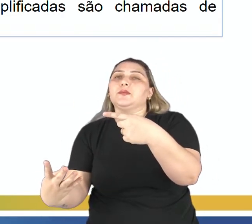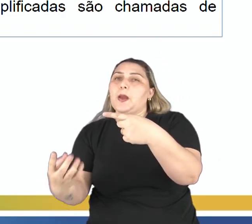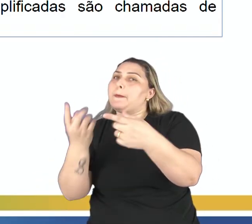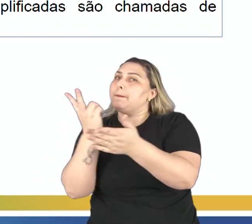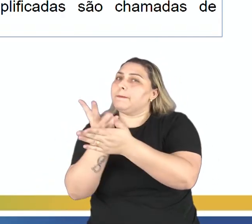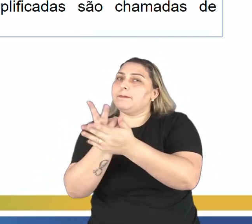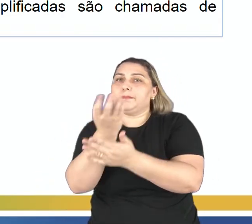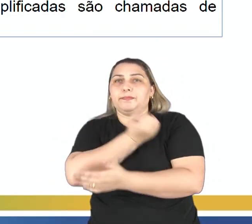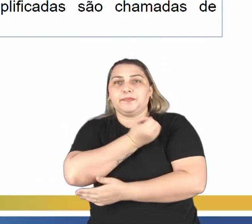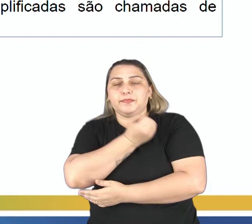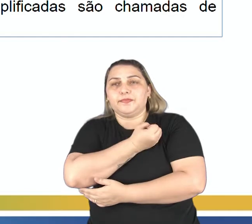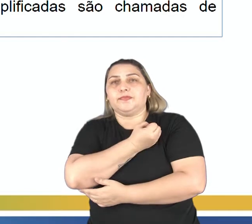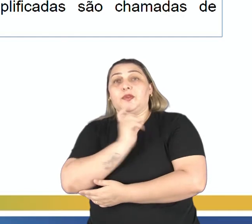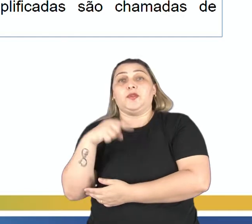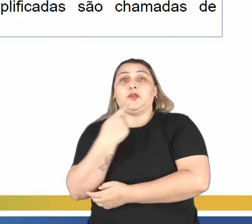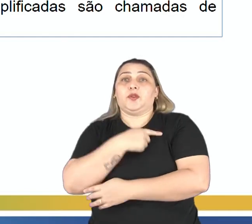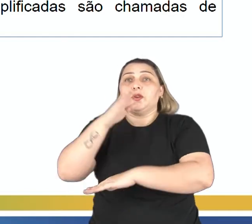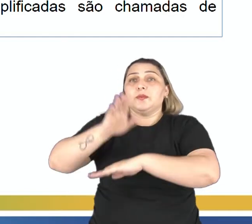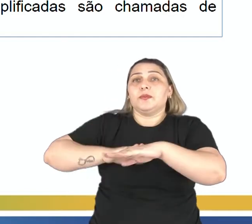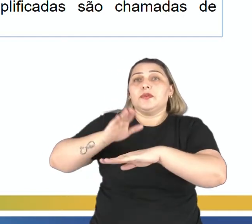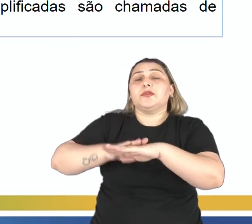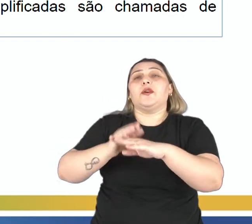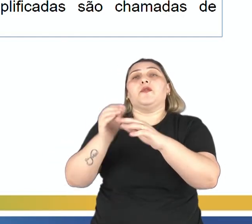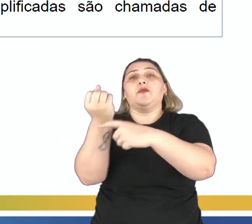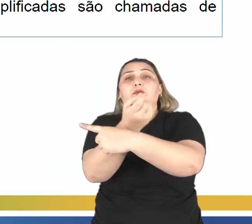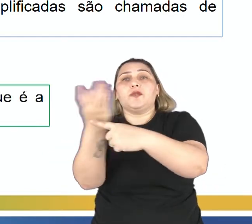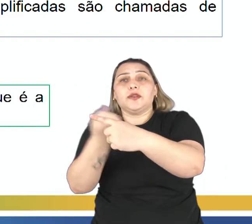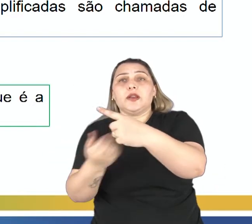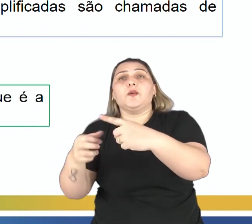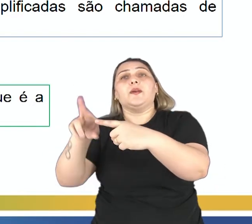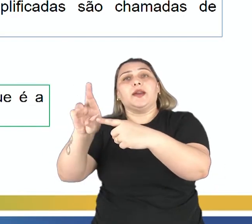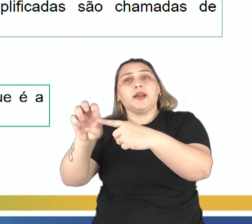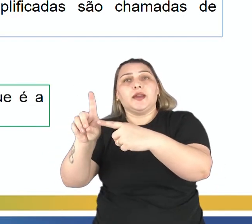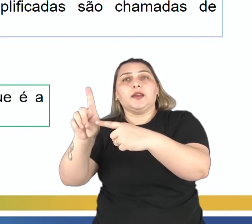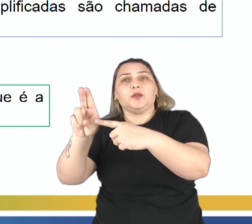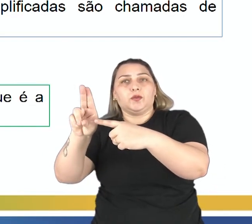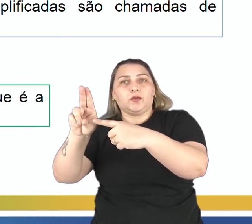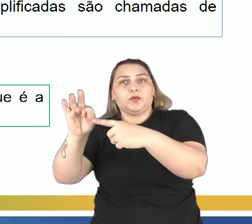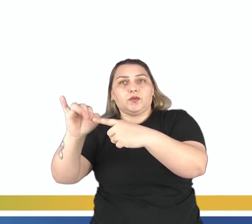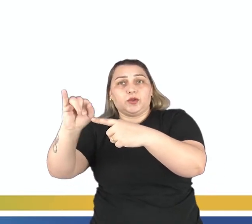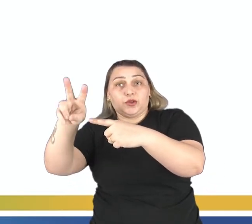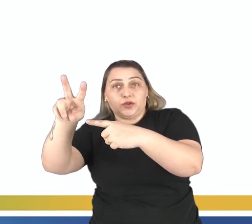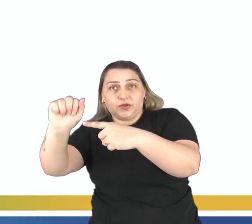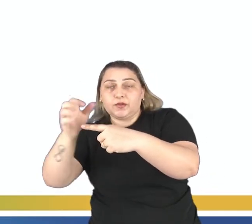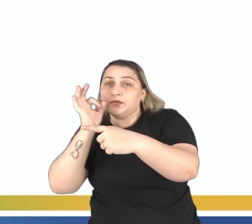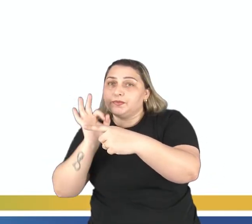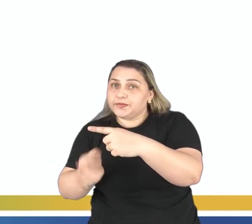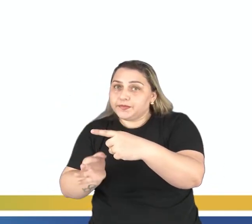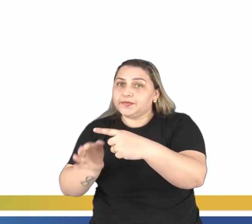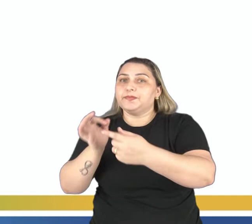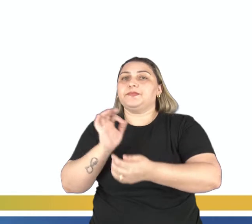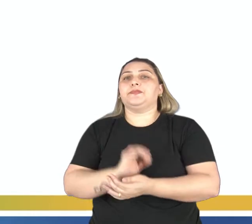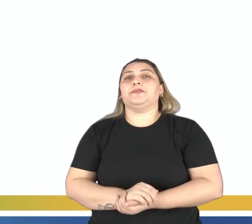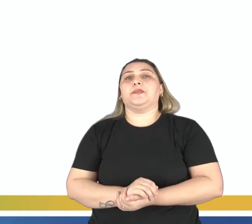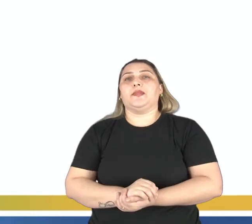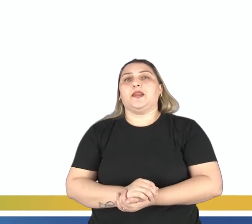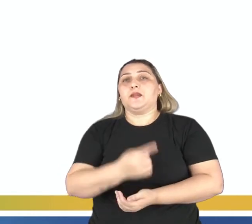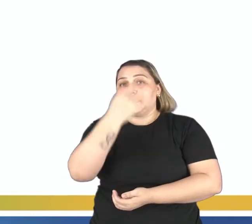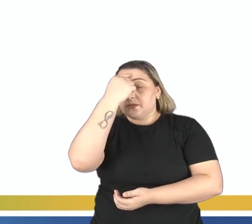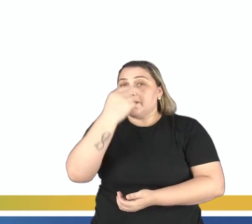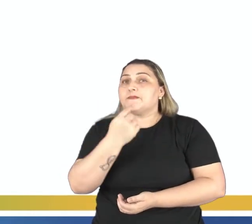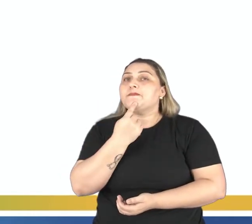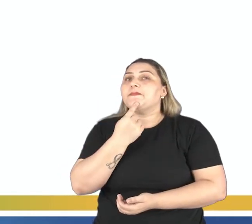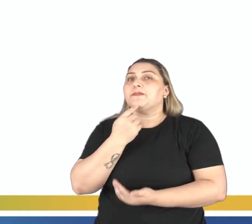mesmo número, nós chamamos de fração irredutível, beleza? Muito bem. Então, nós